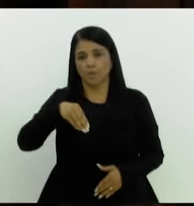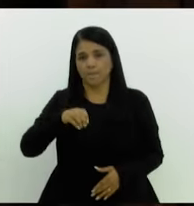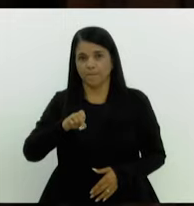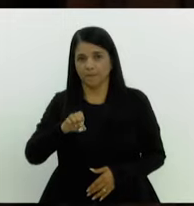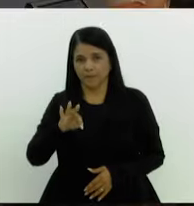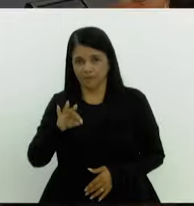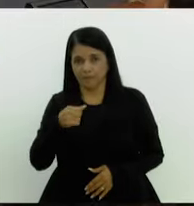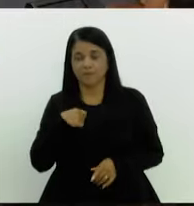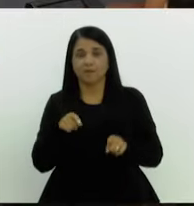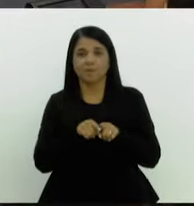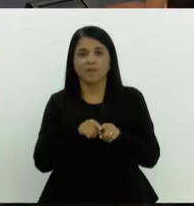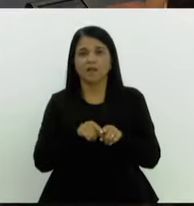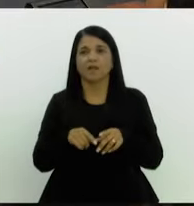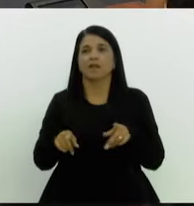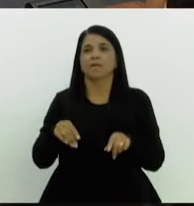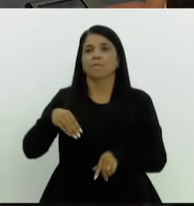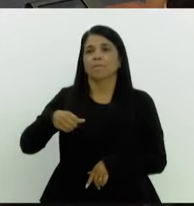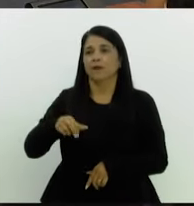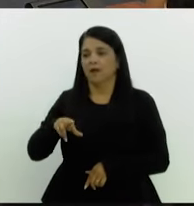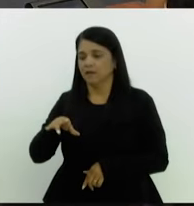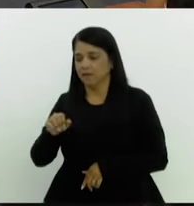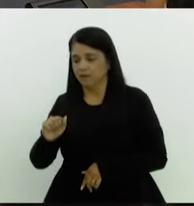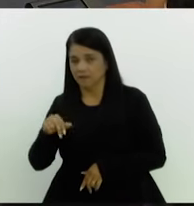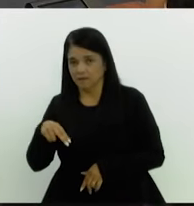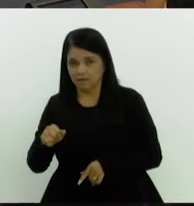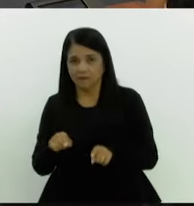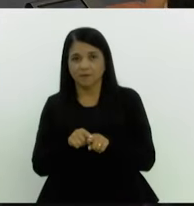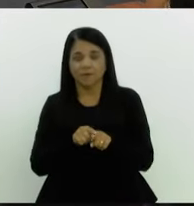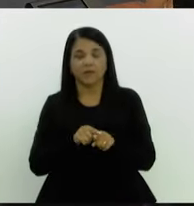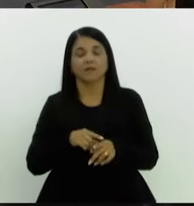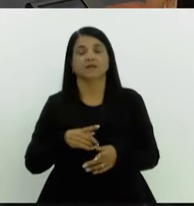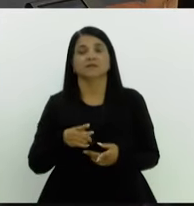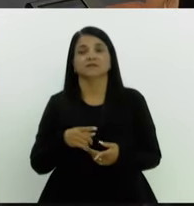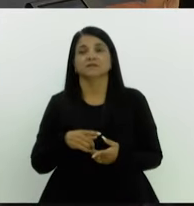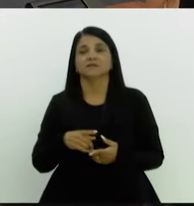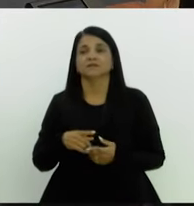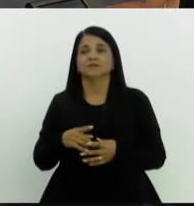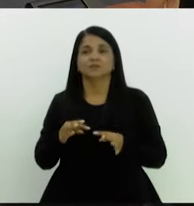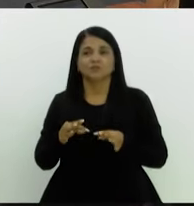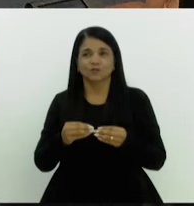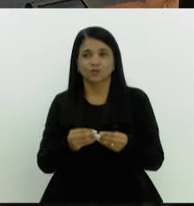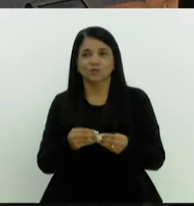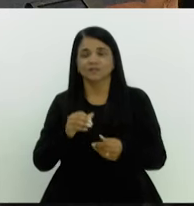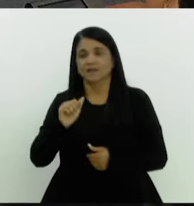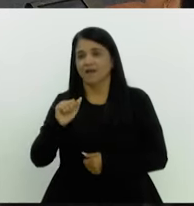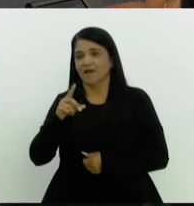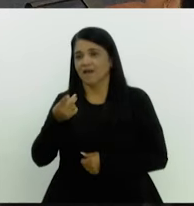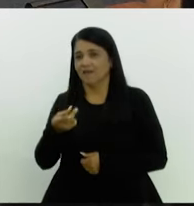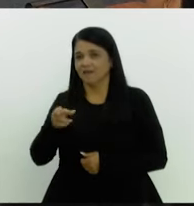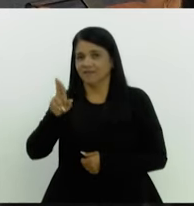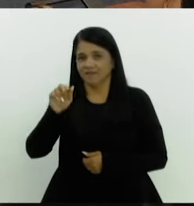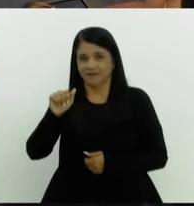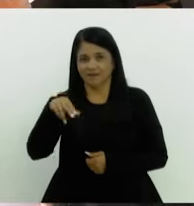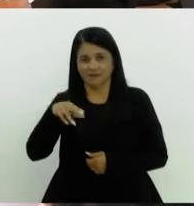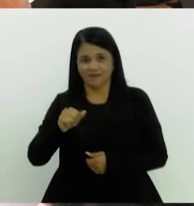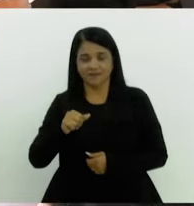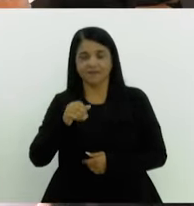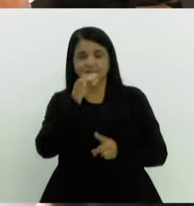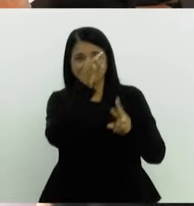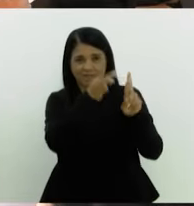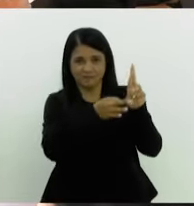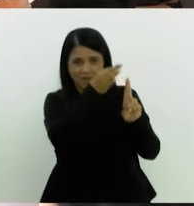alegria quero cumprimentar a desembargadora Tatiana do TRE do Rio de Janeiro Adriana também desembargadora uma alegria